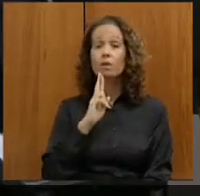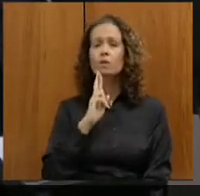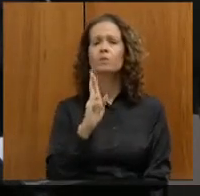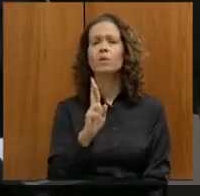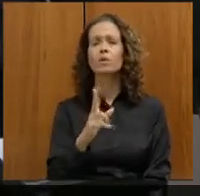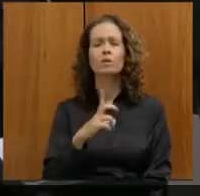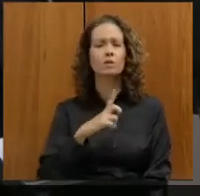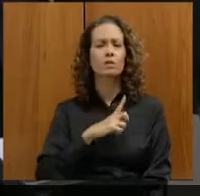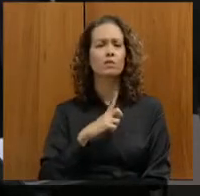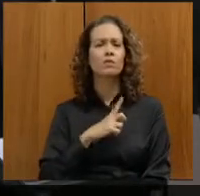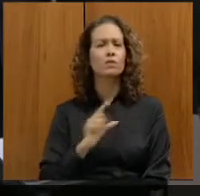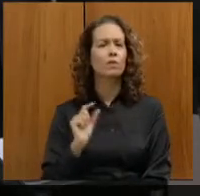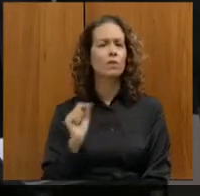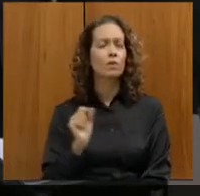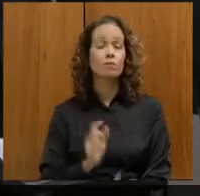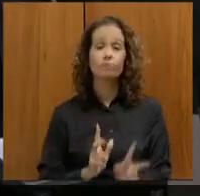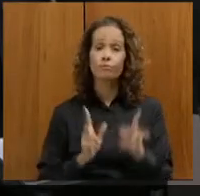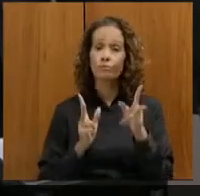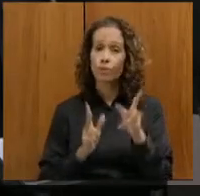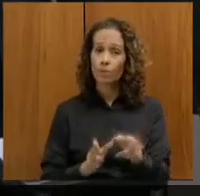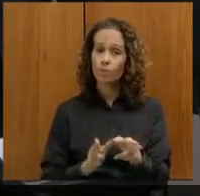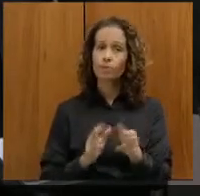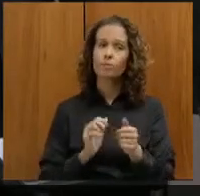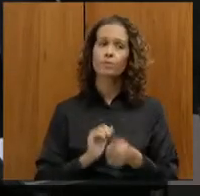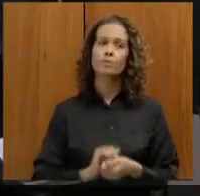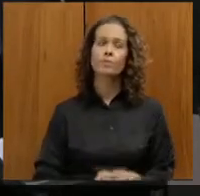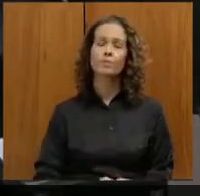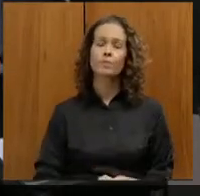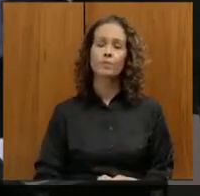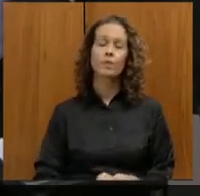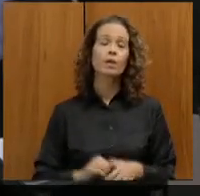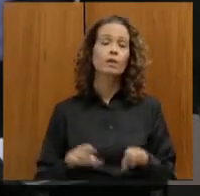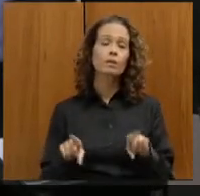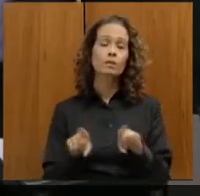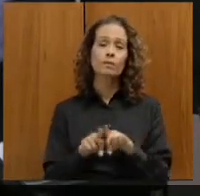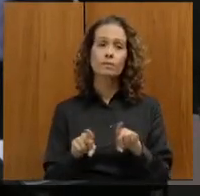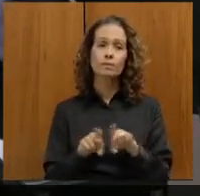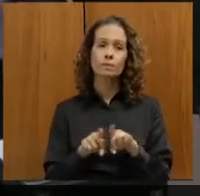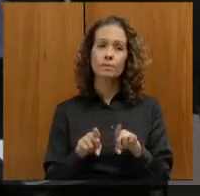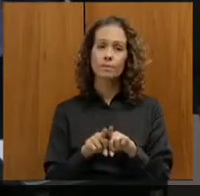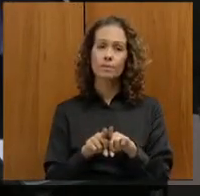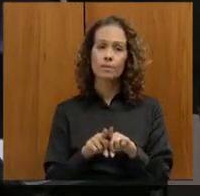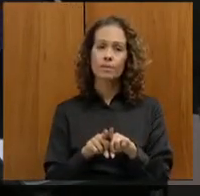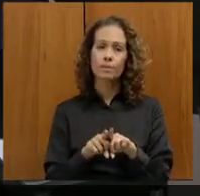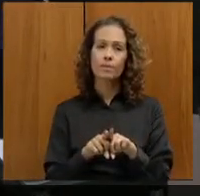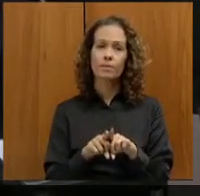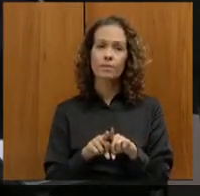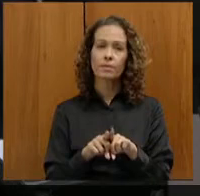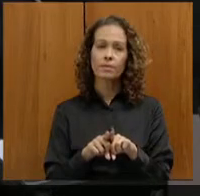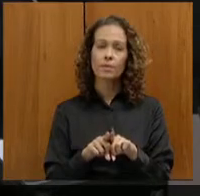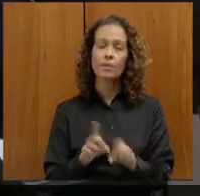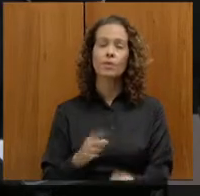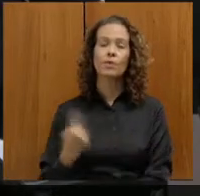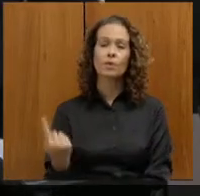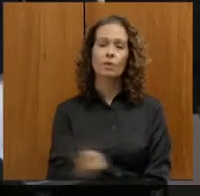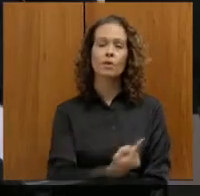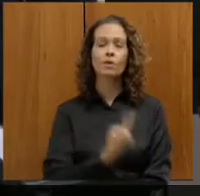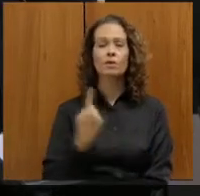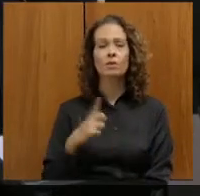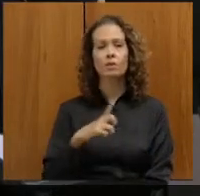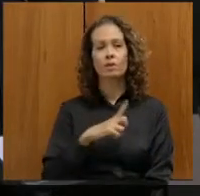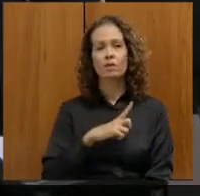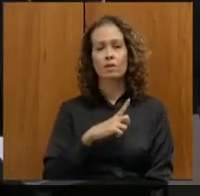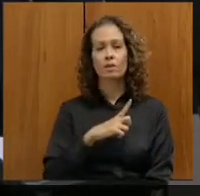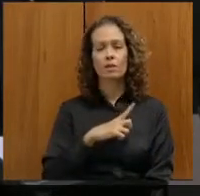ao saldo foi a mesma é também e nós temos aqui